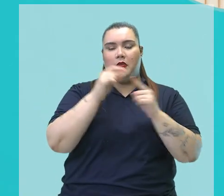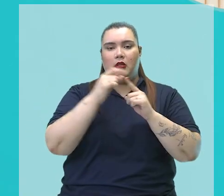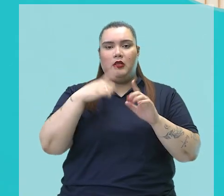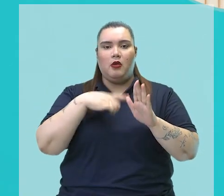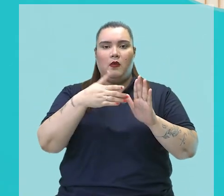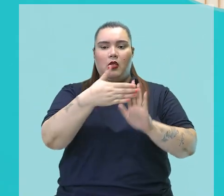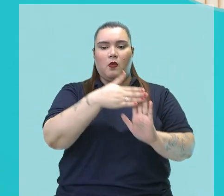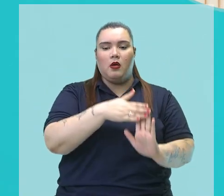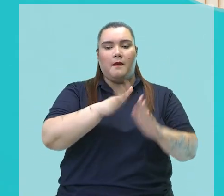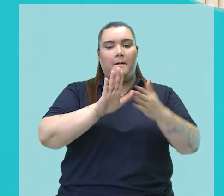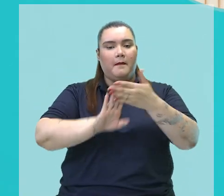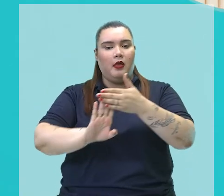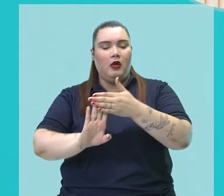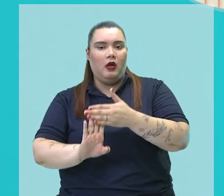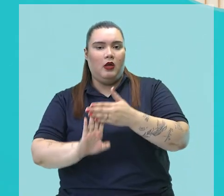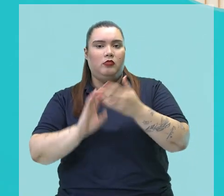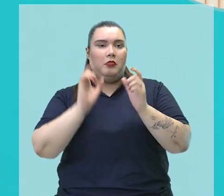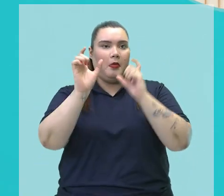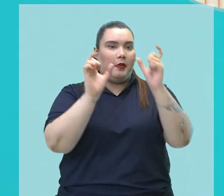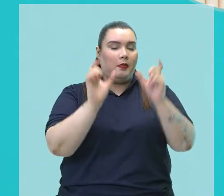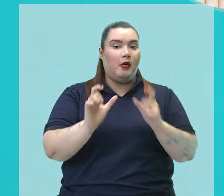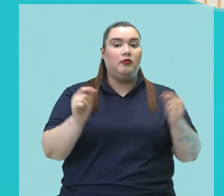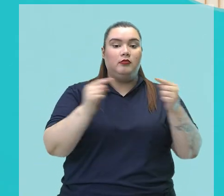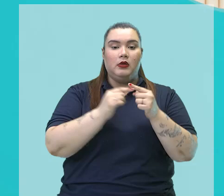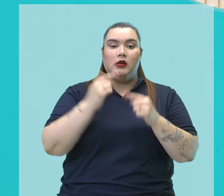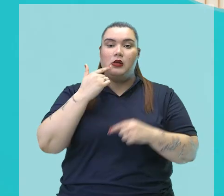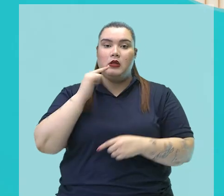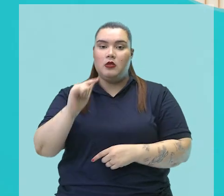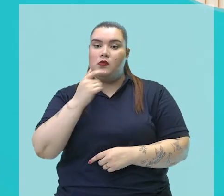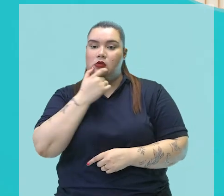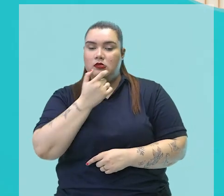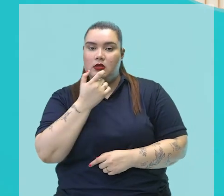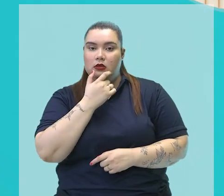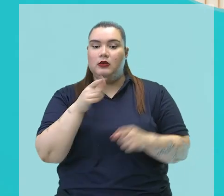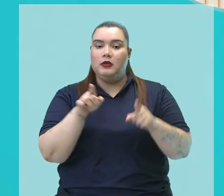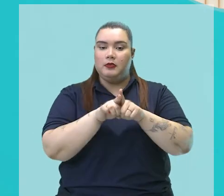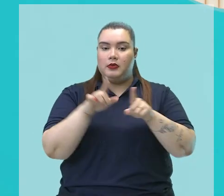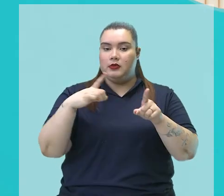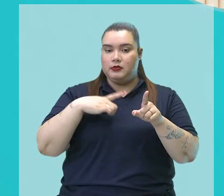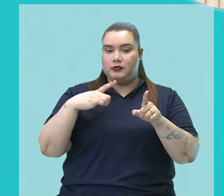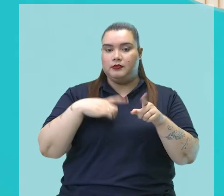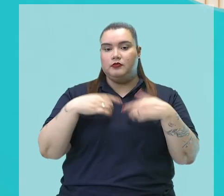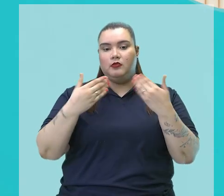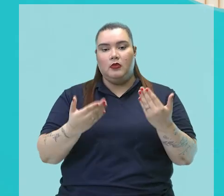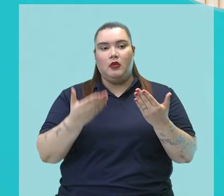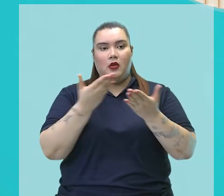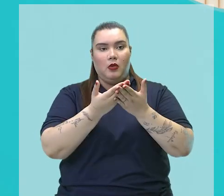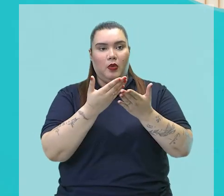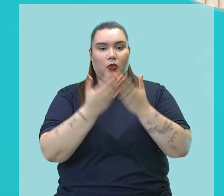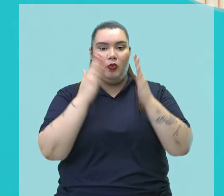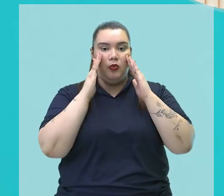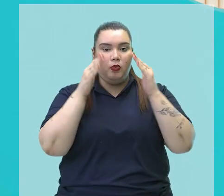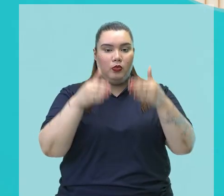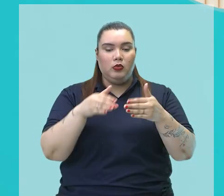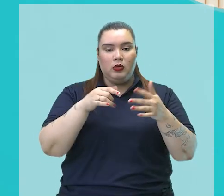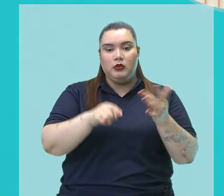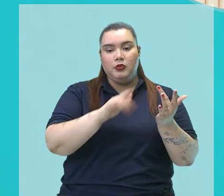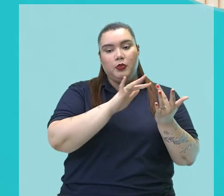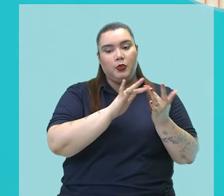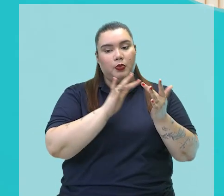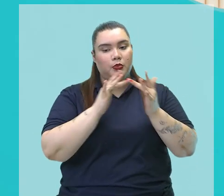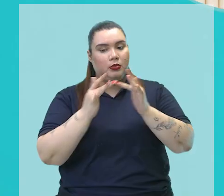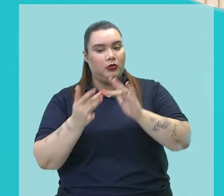né, nós temos esses termos também em língua inglesa. Repare que a nossa aula fecha aí todo dentro desse